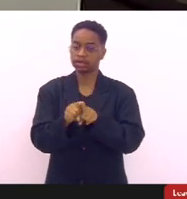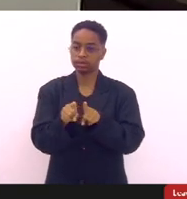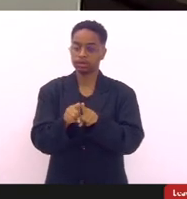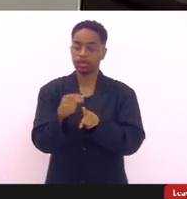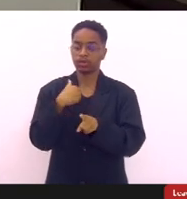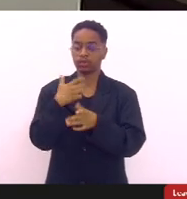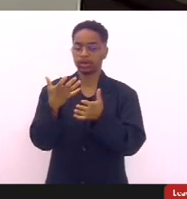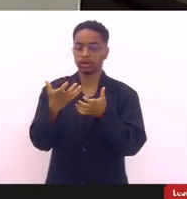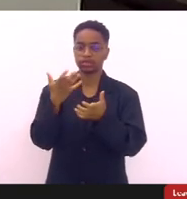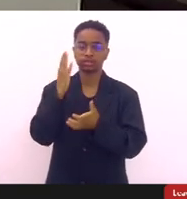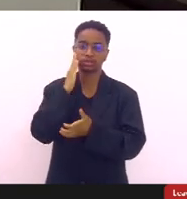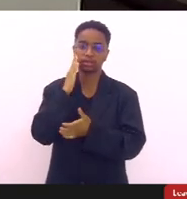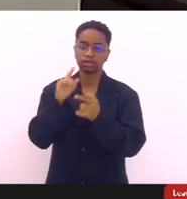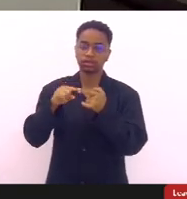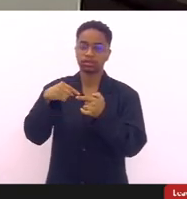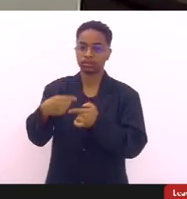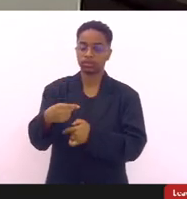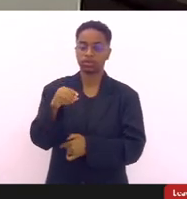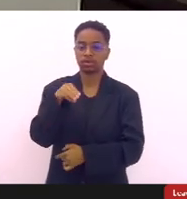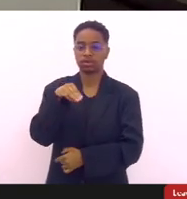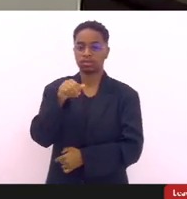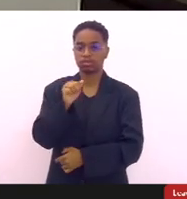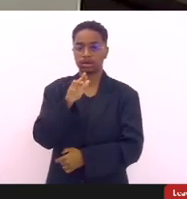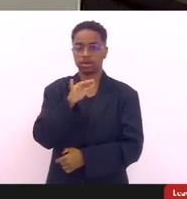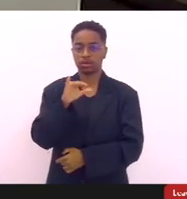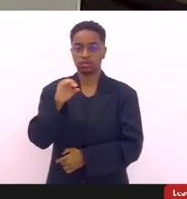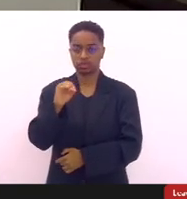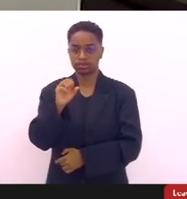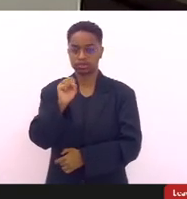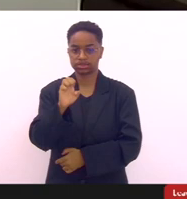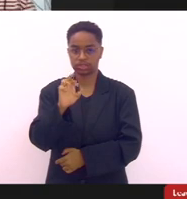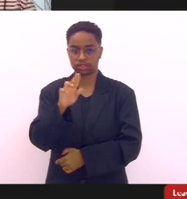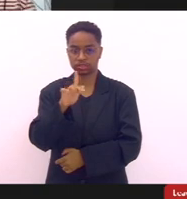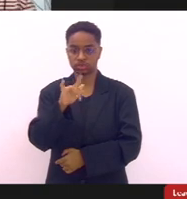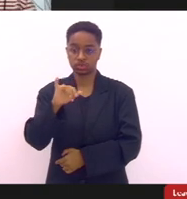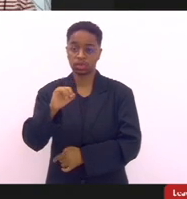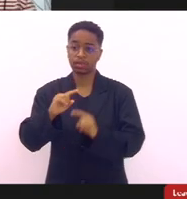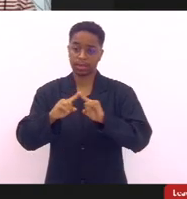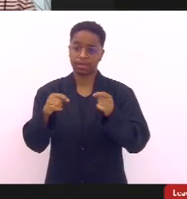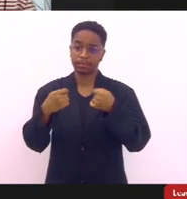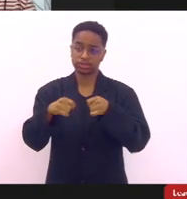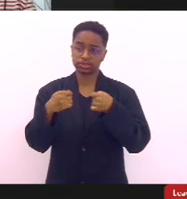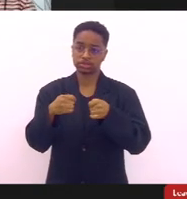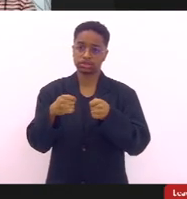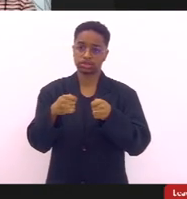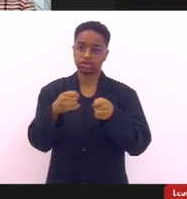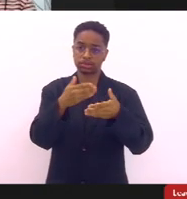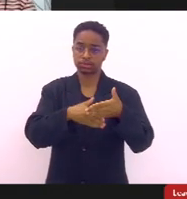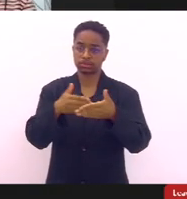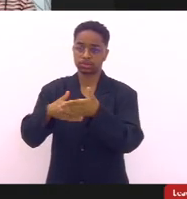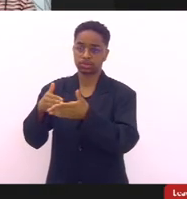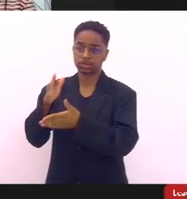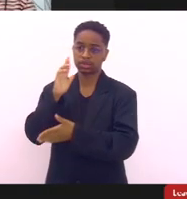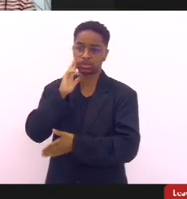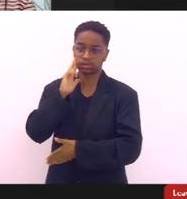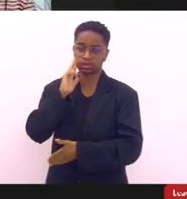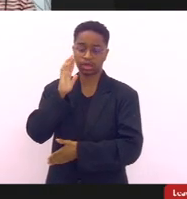aqui depois também o doutor Mário Sérgio, e a gente precisa resolver esse imbróglio, né? O que que a gente